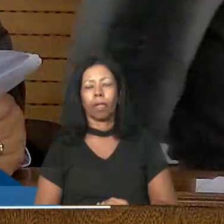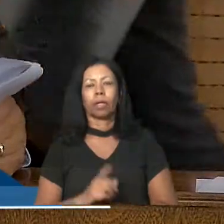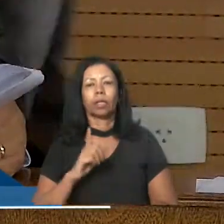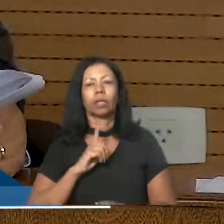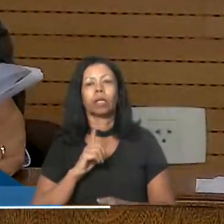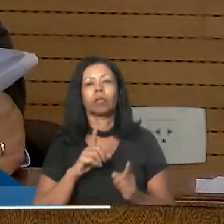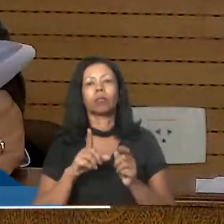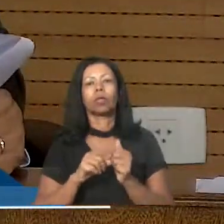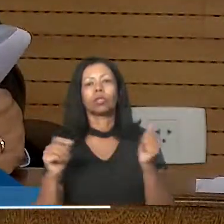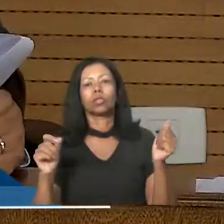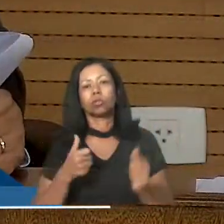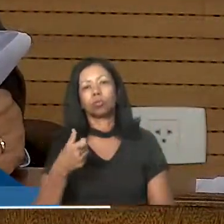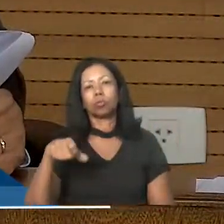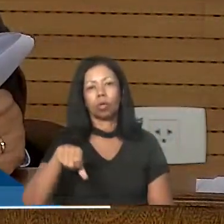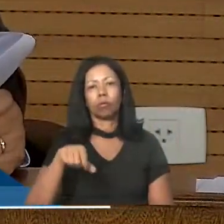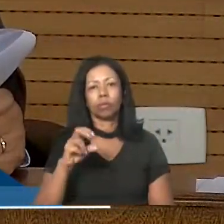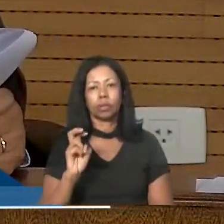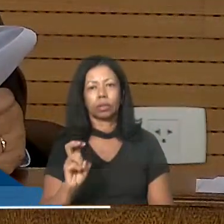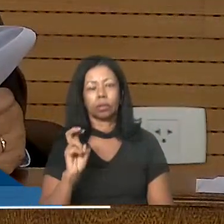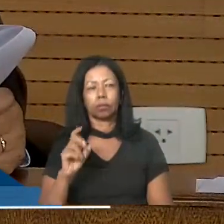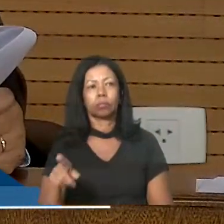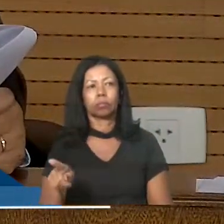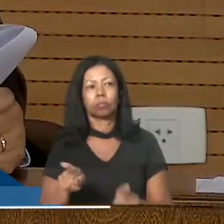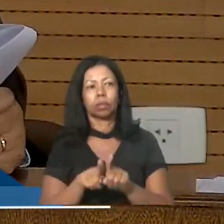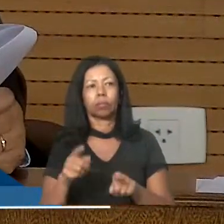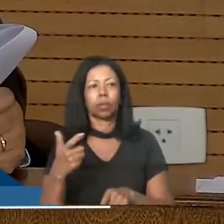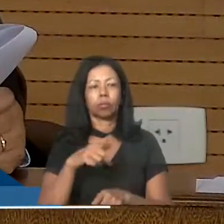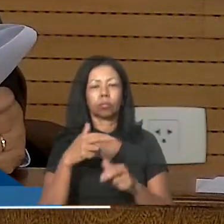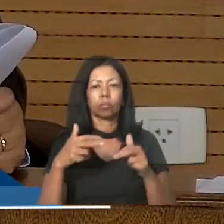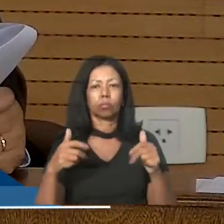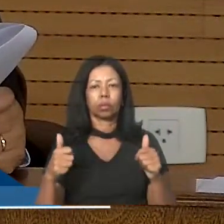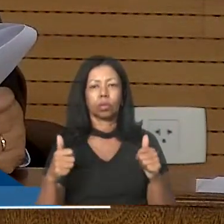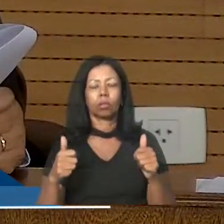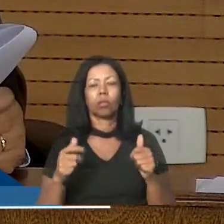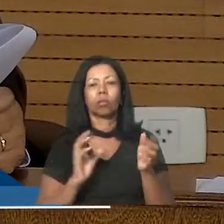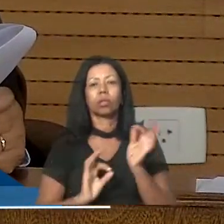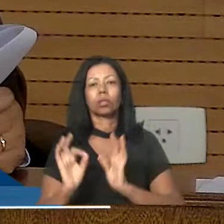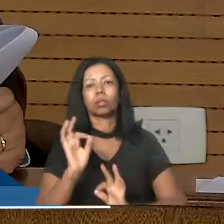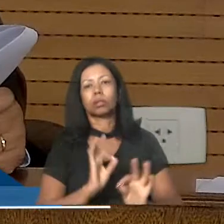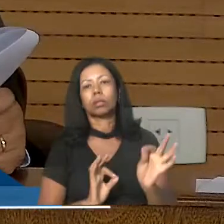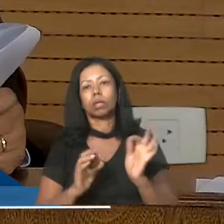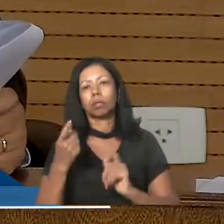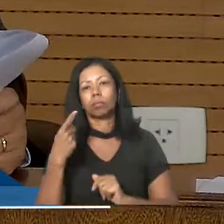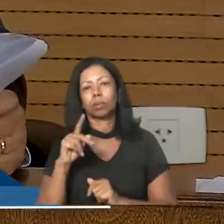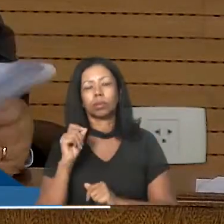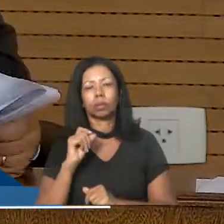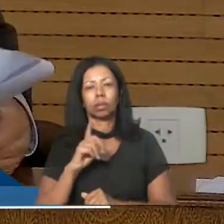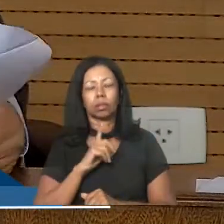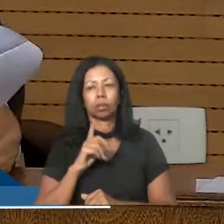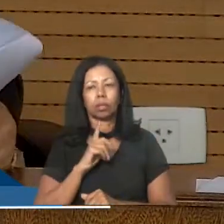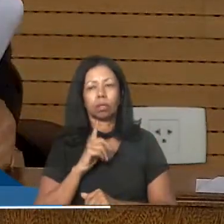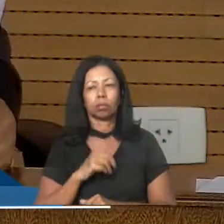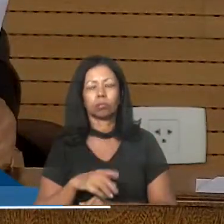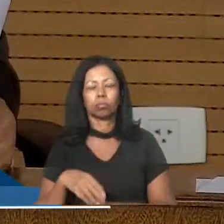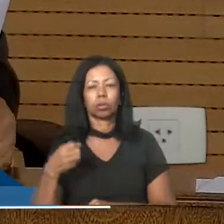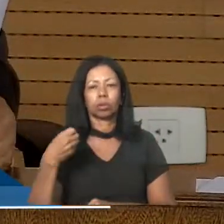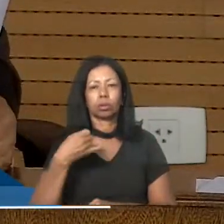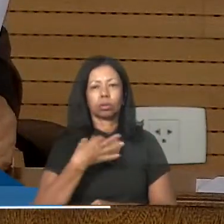artigo 195, além de outras fontes e organizadas com base nas seguintes